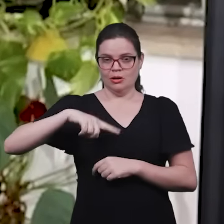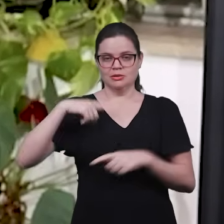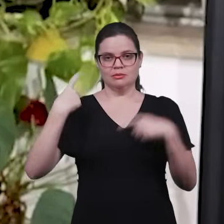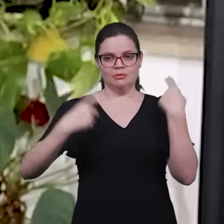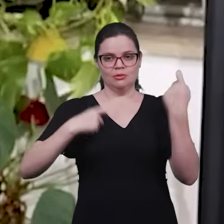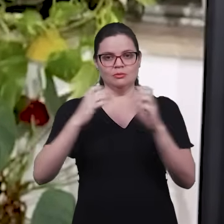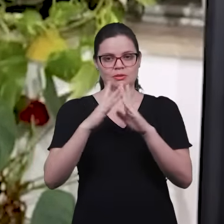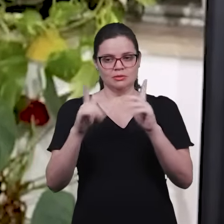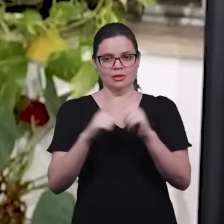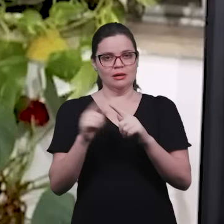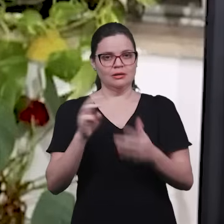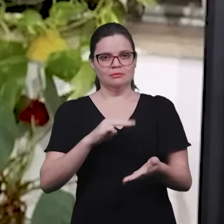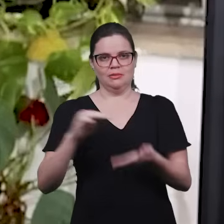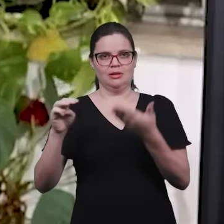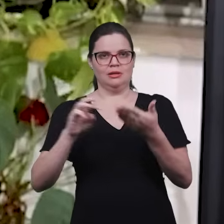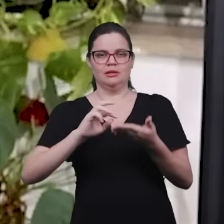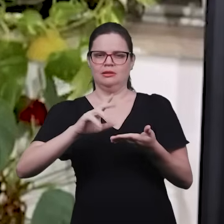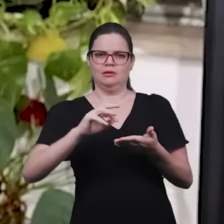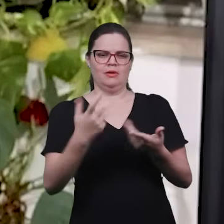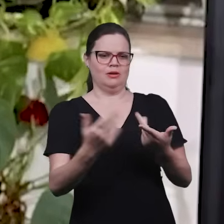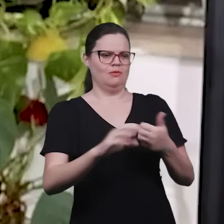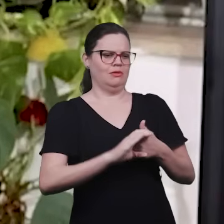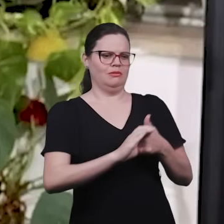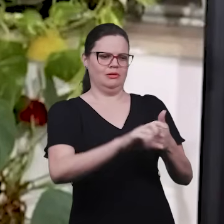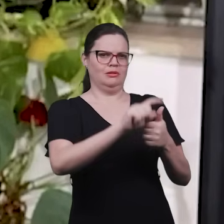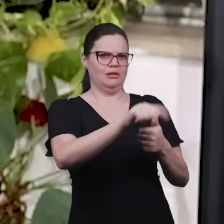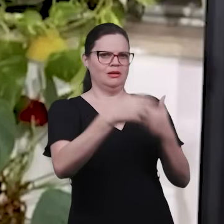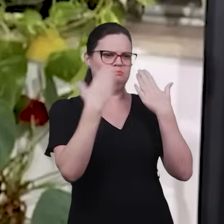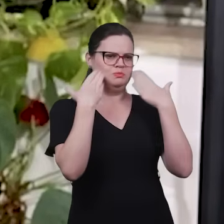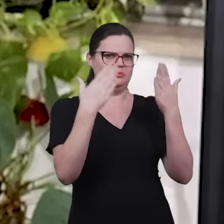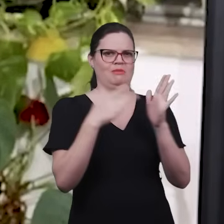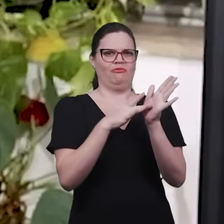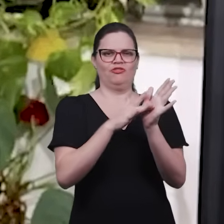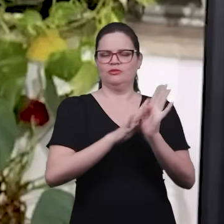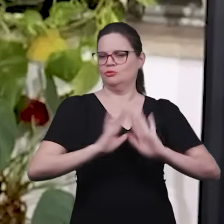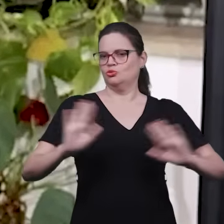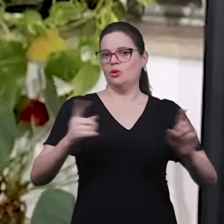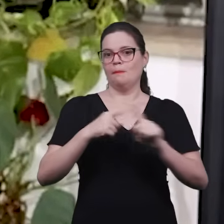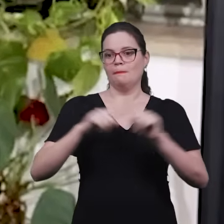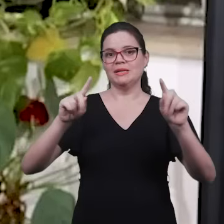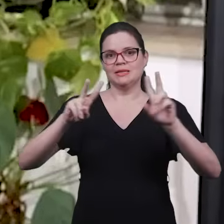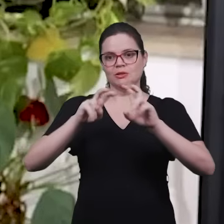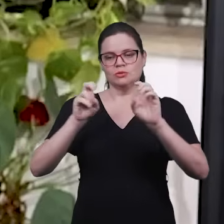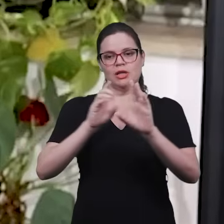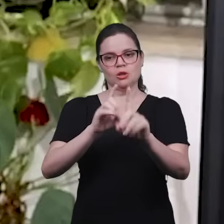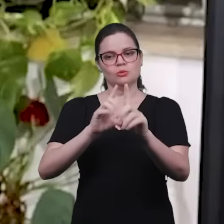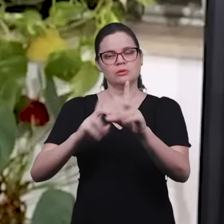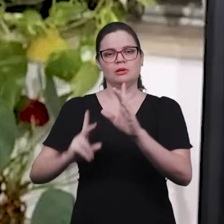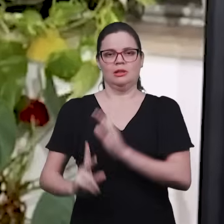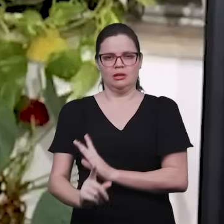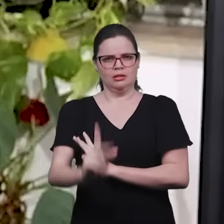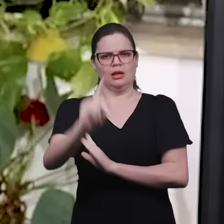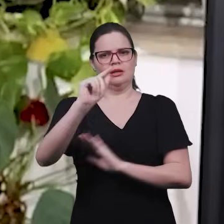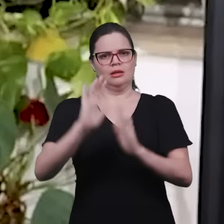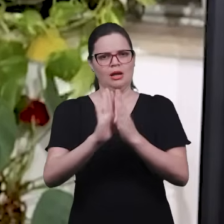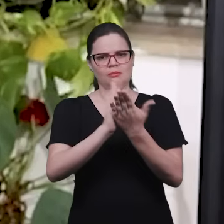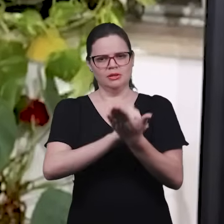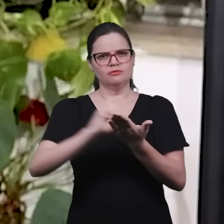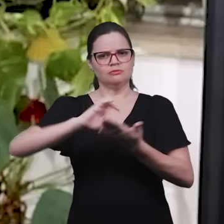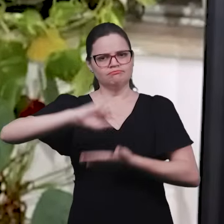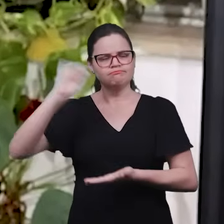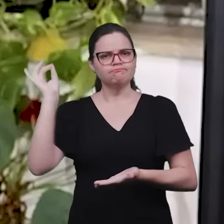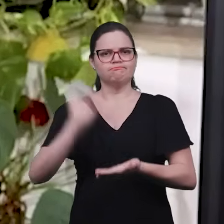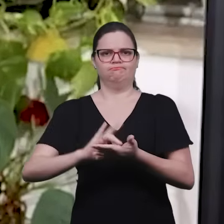do Espírito não é com o cristianismo que está sendo aí apresentado, mas é com o Evangelho eterno, o